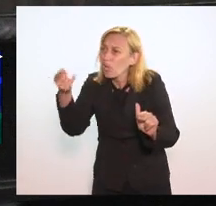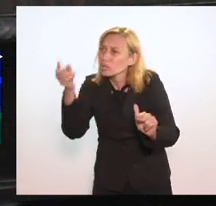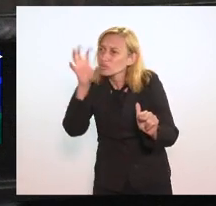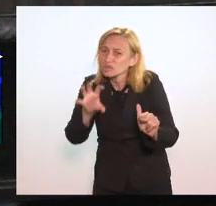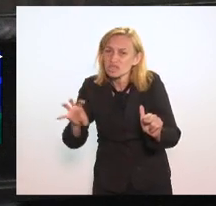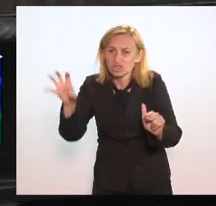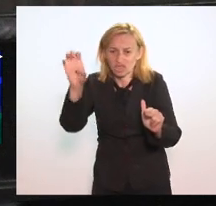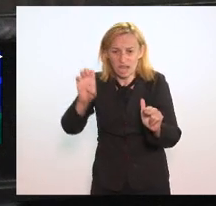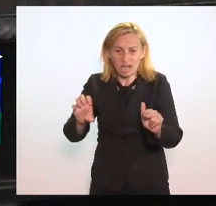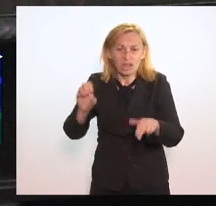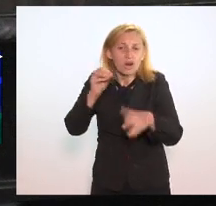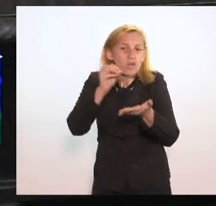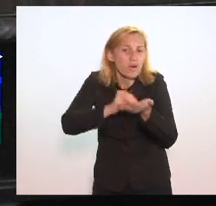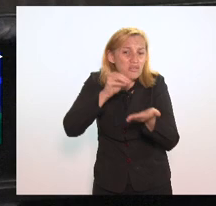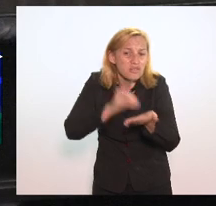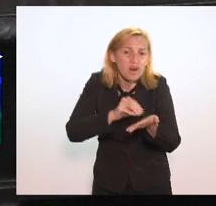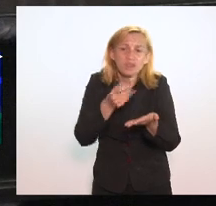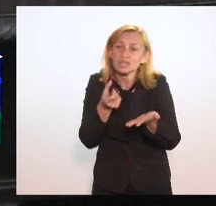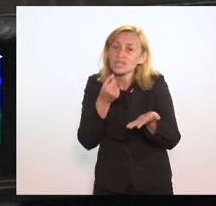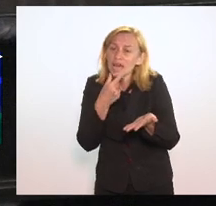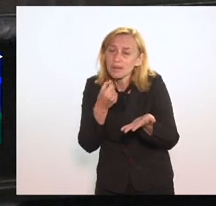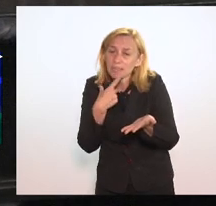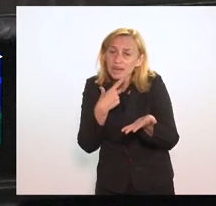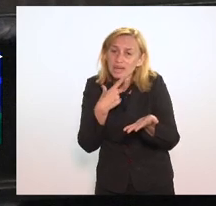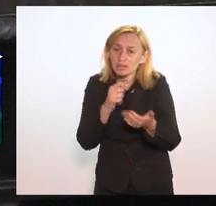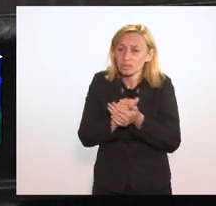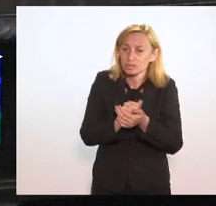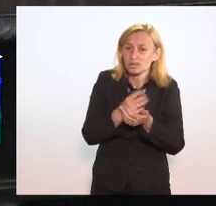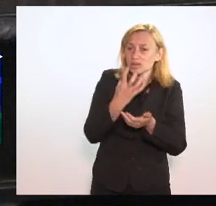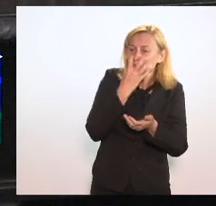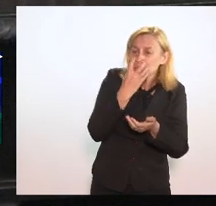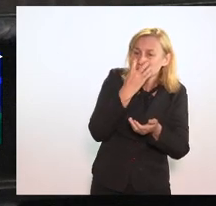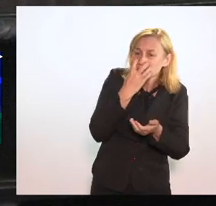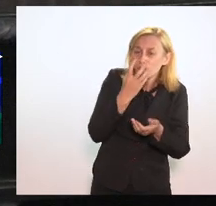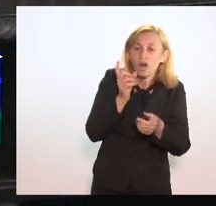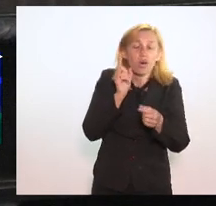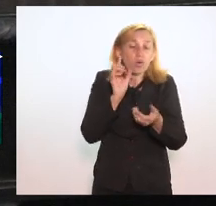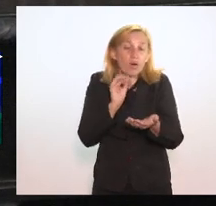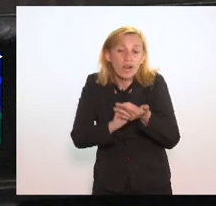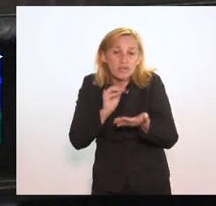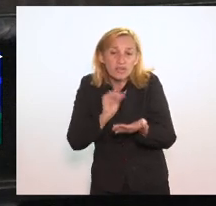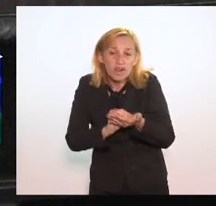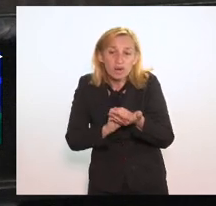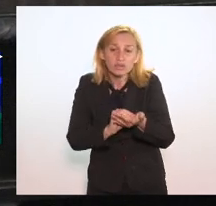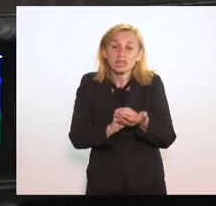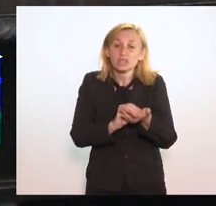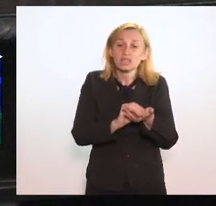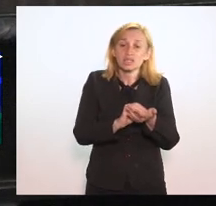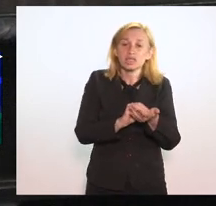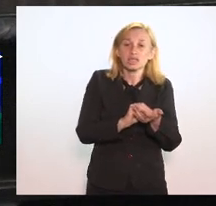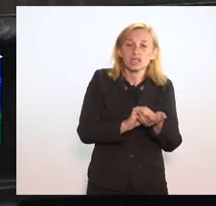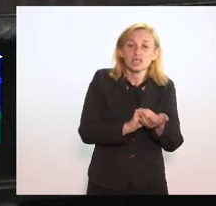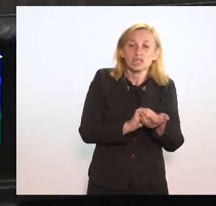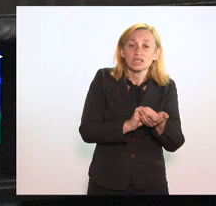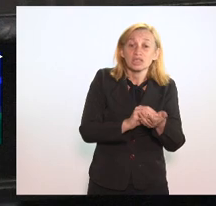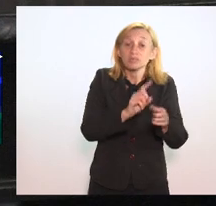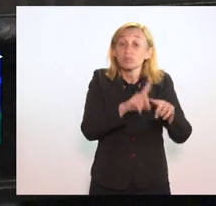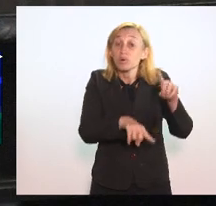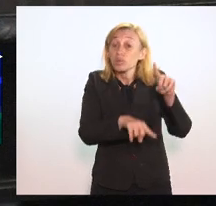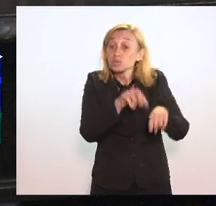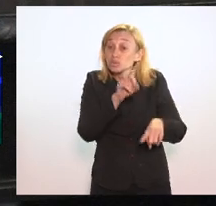estados com a falta de medicamento para intubação com a falta de oxigênio com a falta de